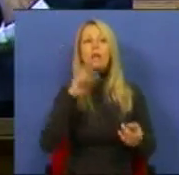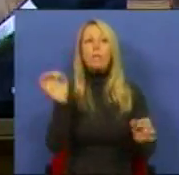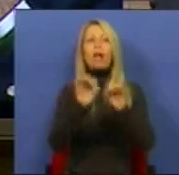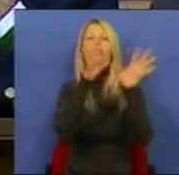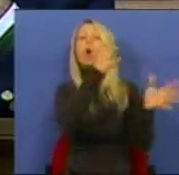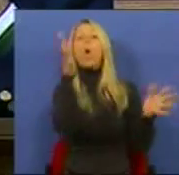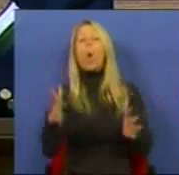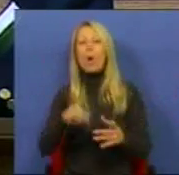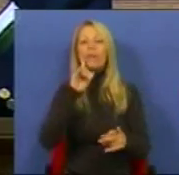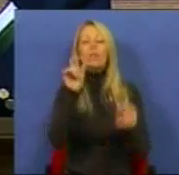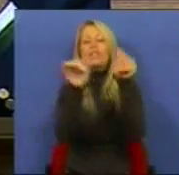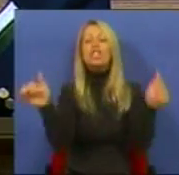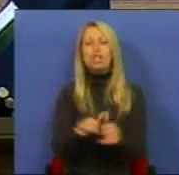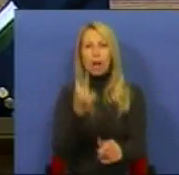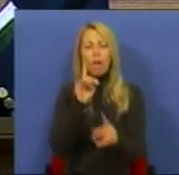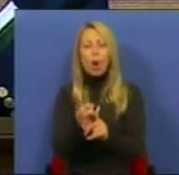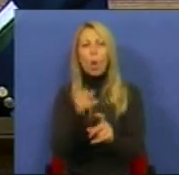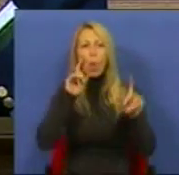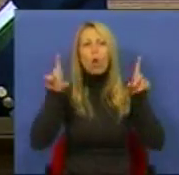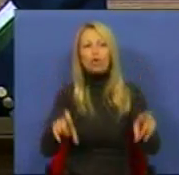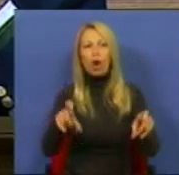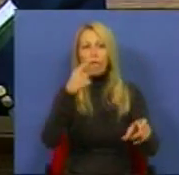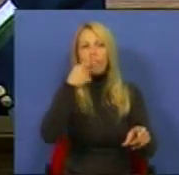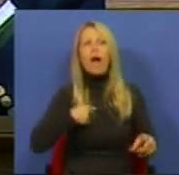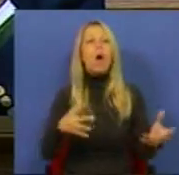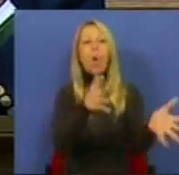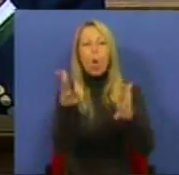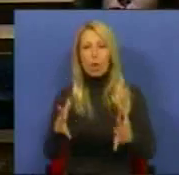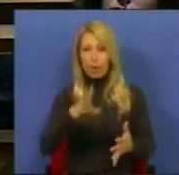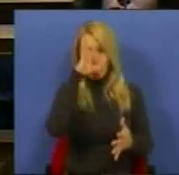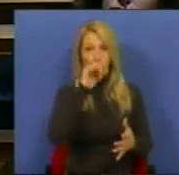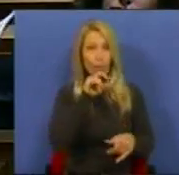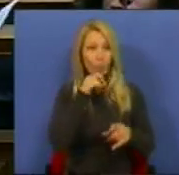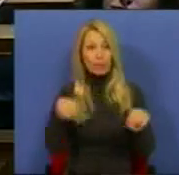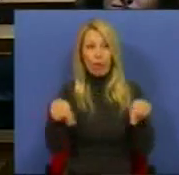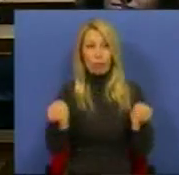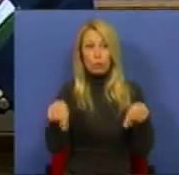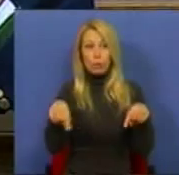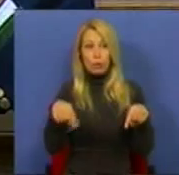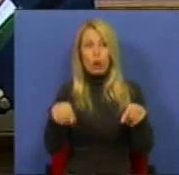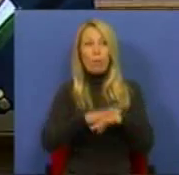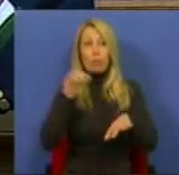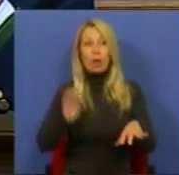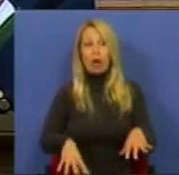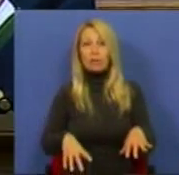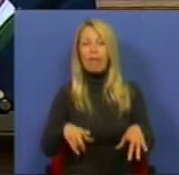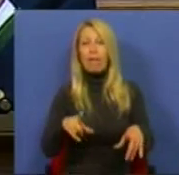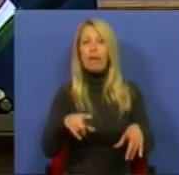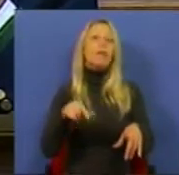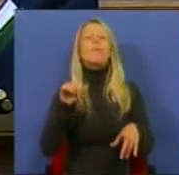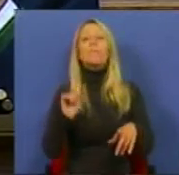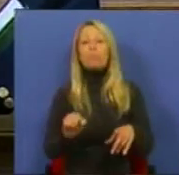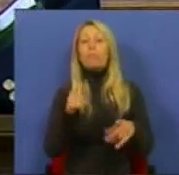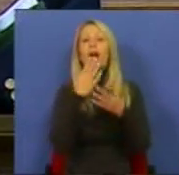onde é que o sistema de controle falhou. O Governo já deve estar a tremer com esta resolução, senhores deputados. Onde é que o sistema de